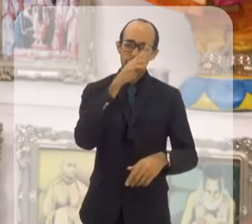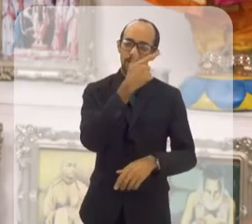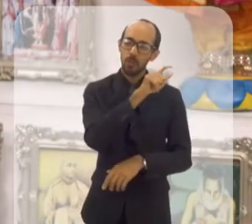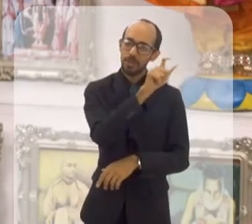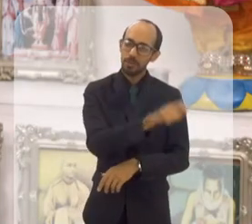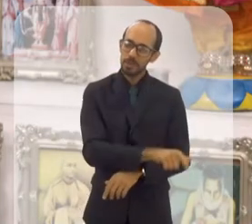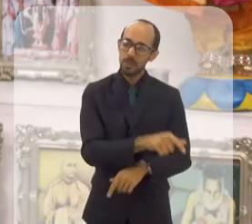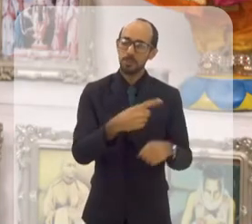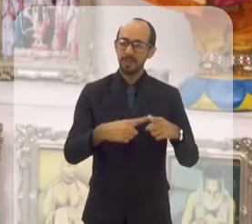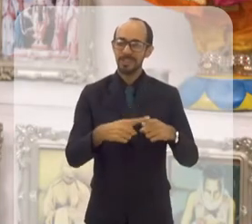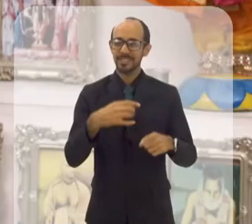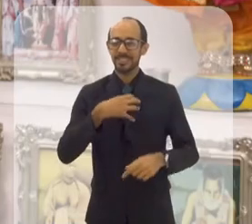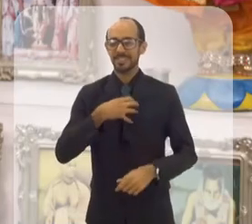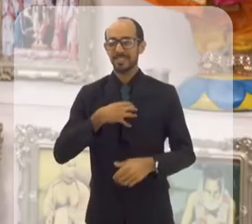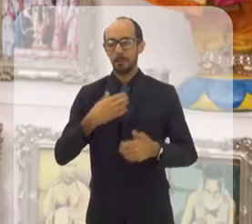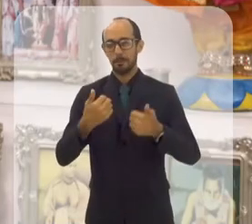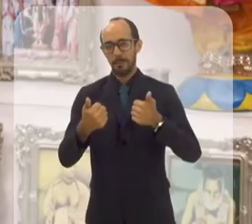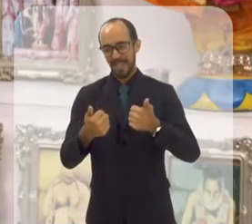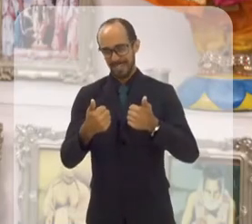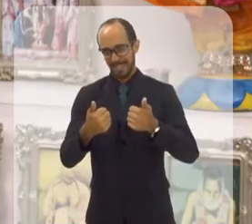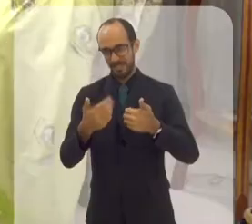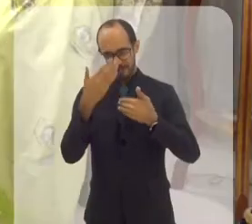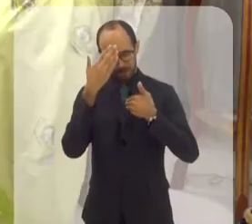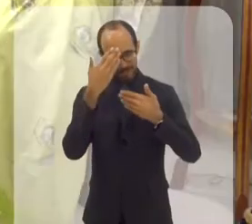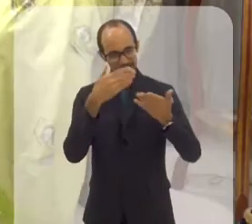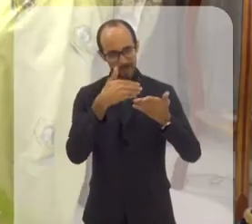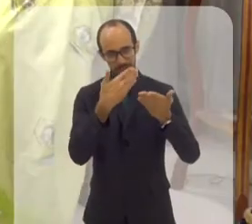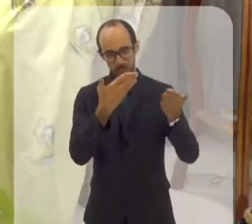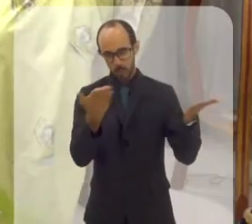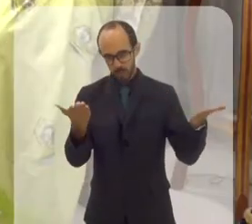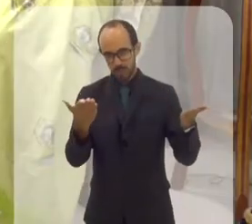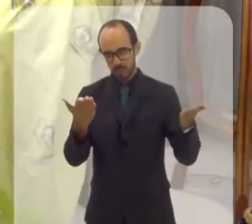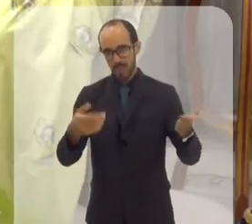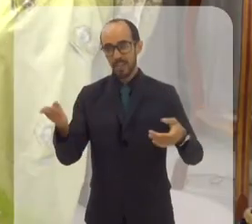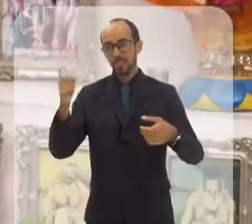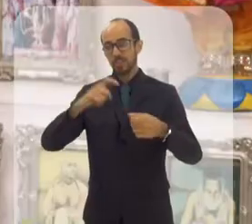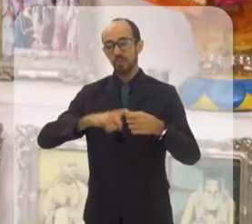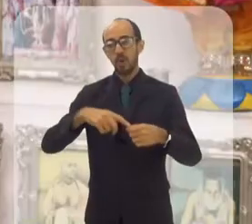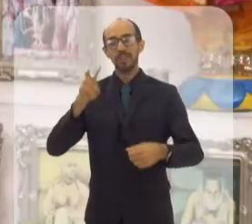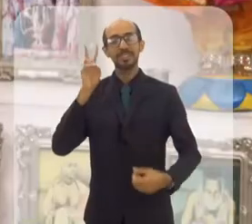estar bem com você mesmo. Muito obrigada a todos